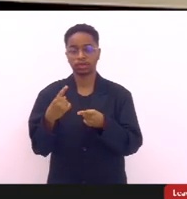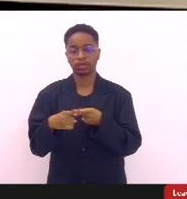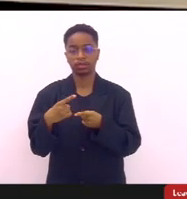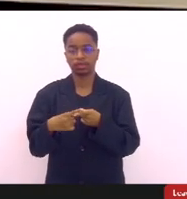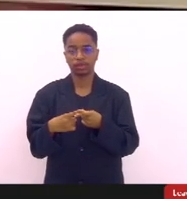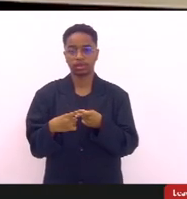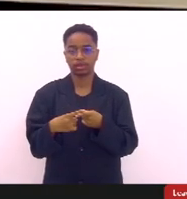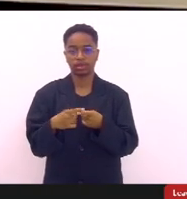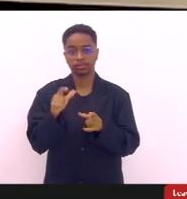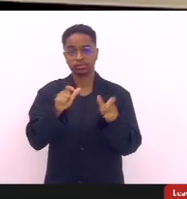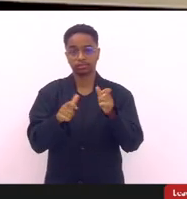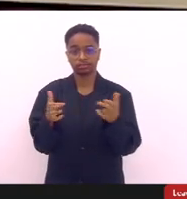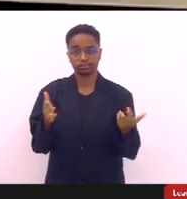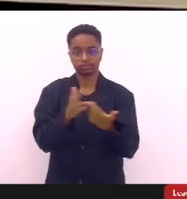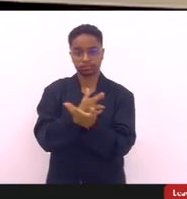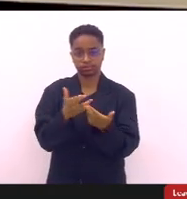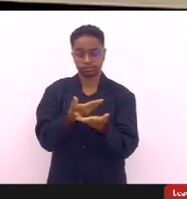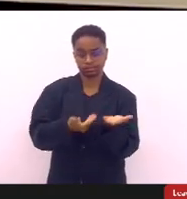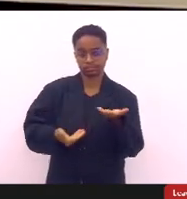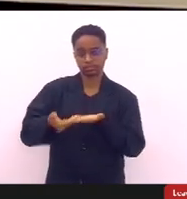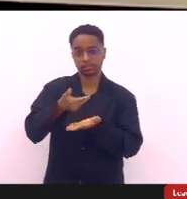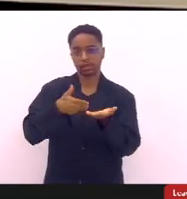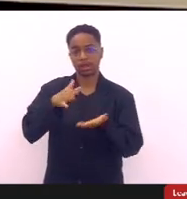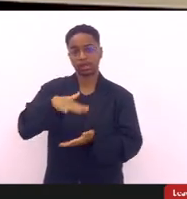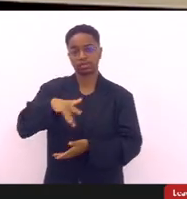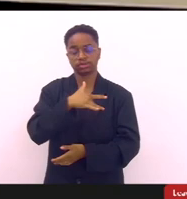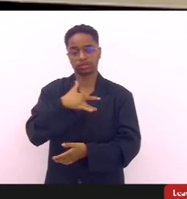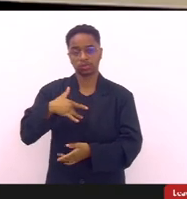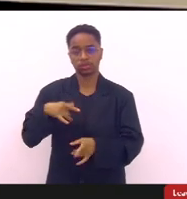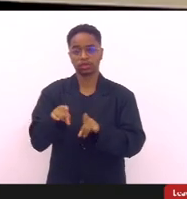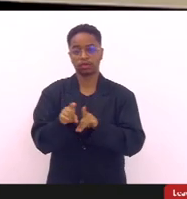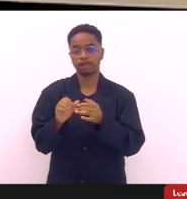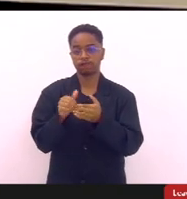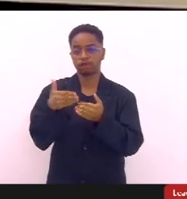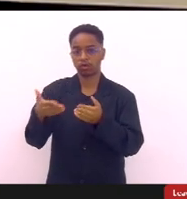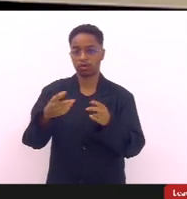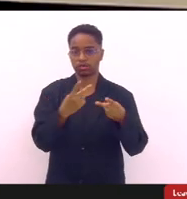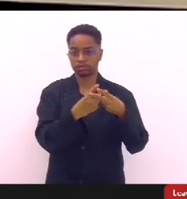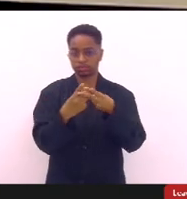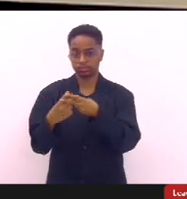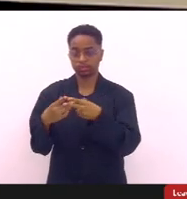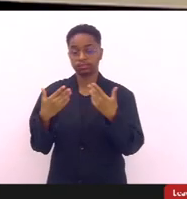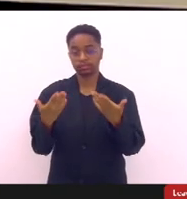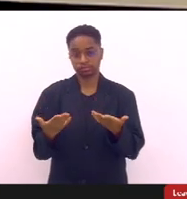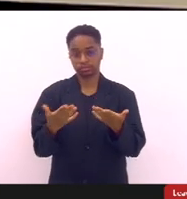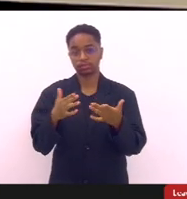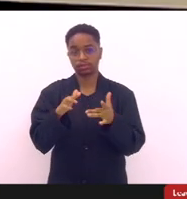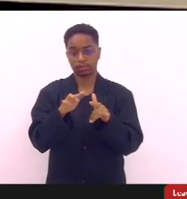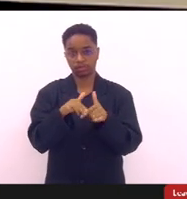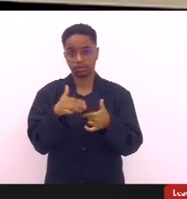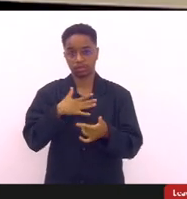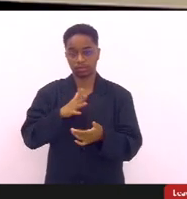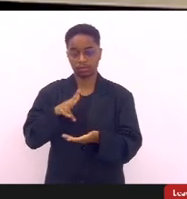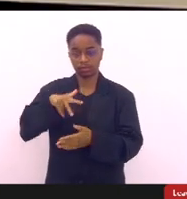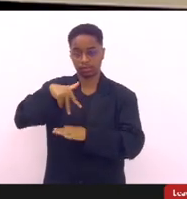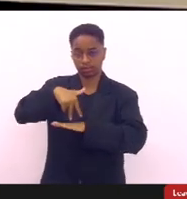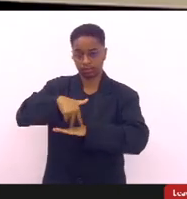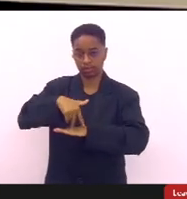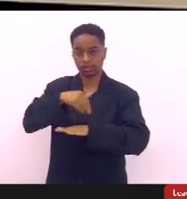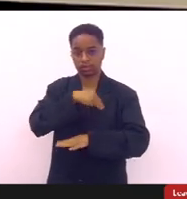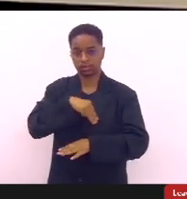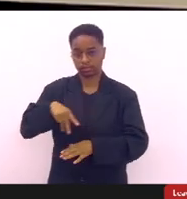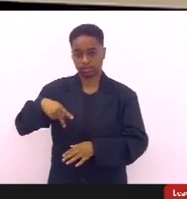se relaciona com os serviços de saúde também fora dos muros da prisão, né? Então, é esse impulsionamento que o Ministério